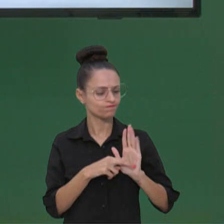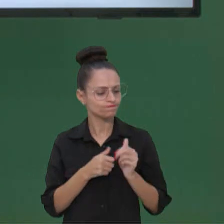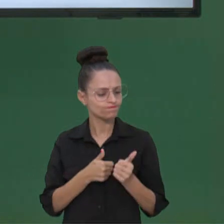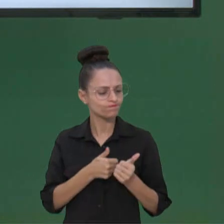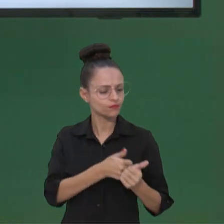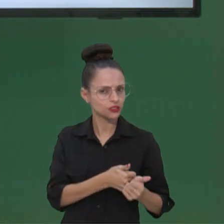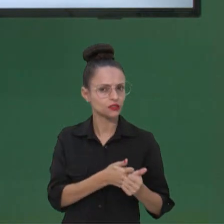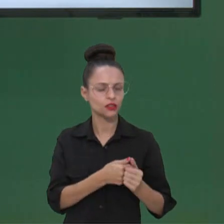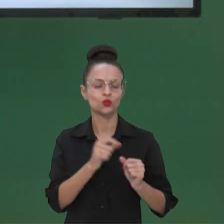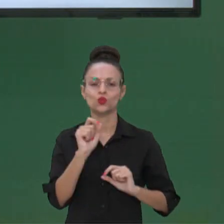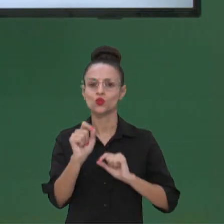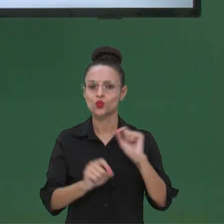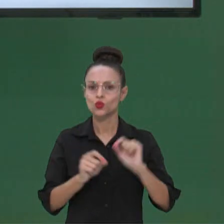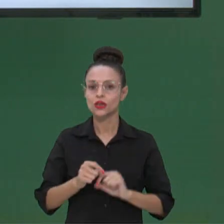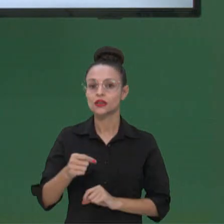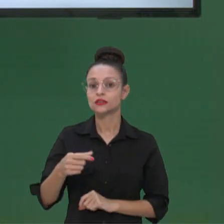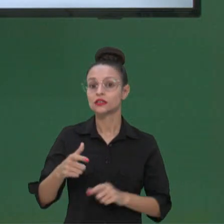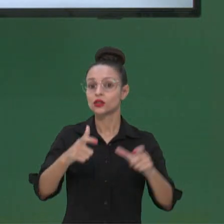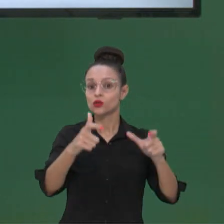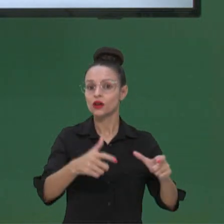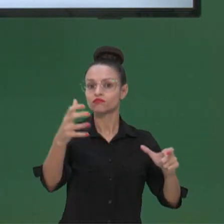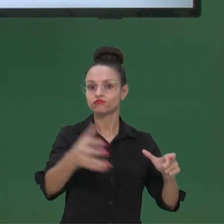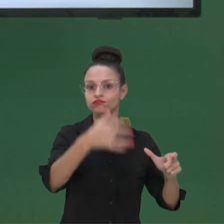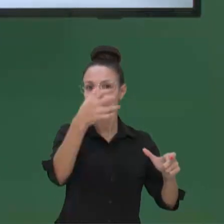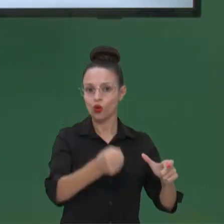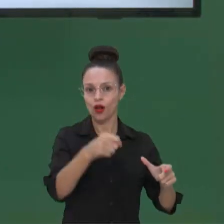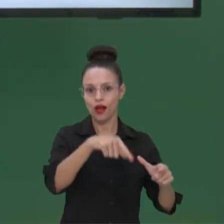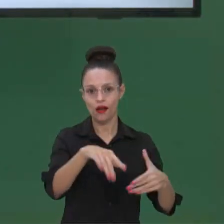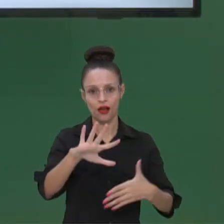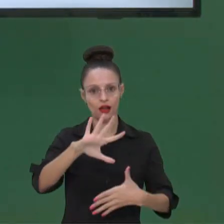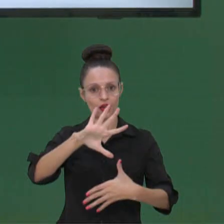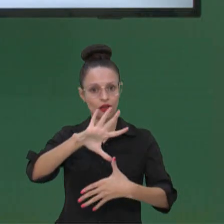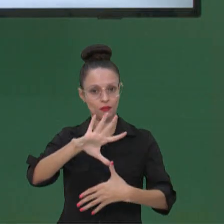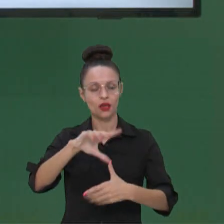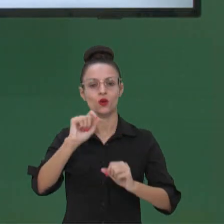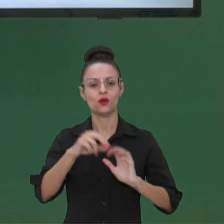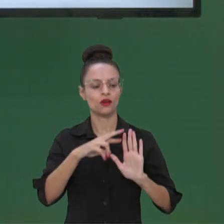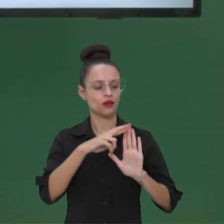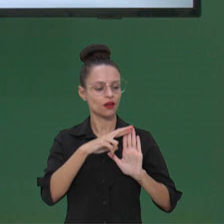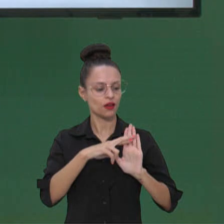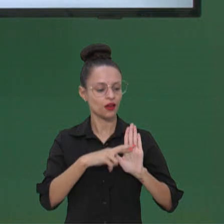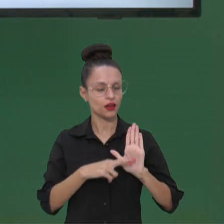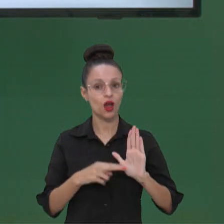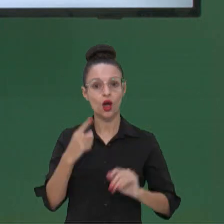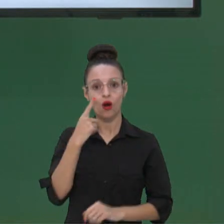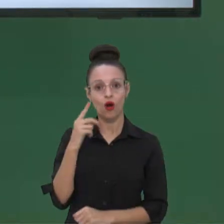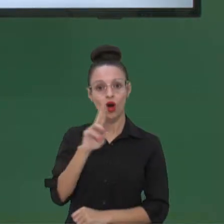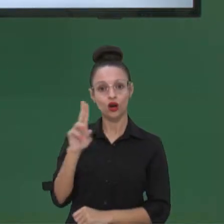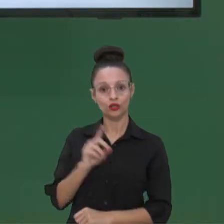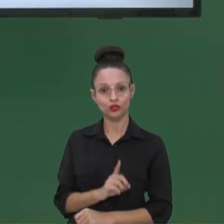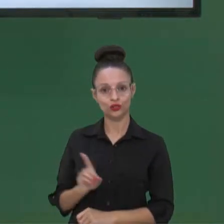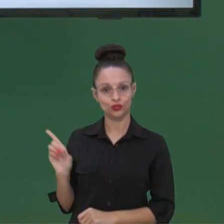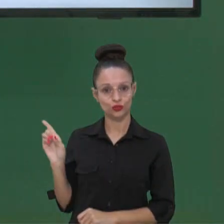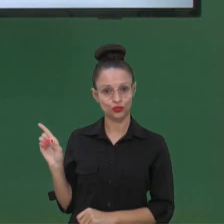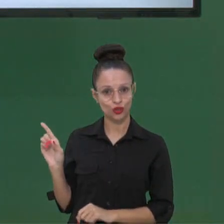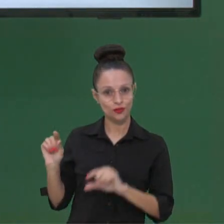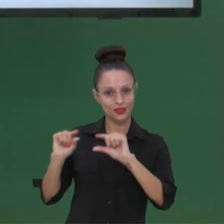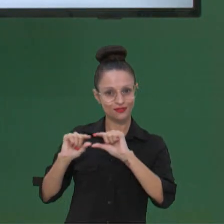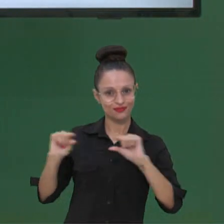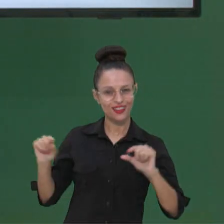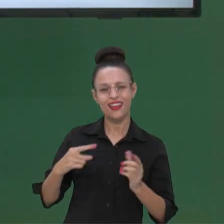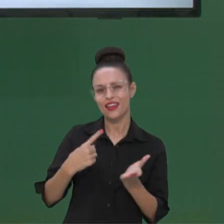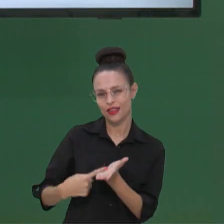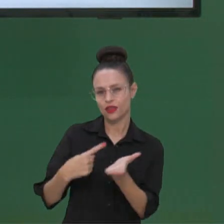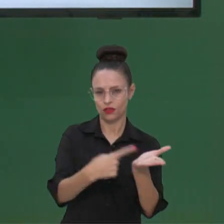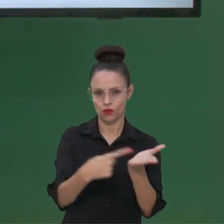seguidas nessa nova colônia na América. E essas regras, então chamadas de Mayflower Compact, esse contrato,